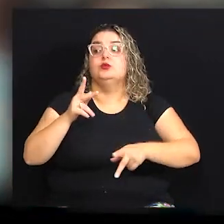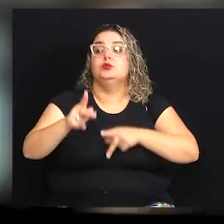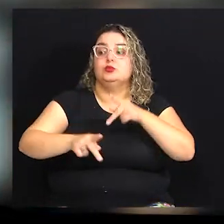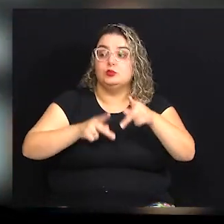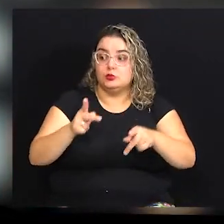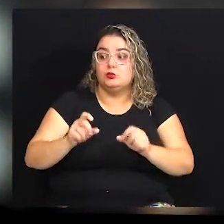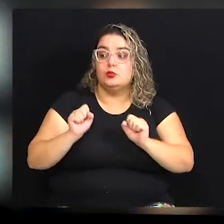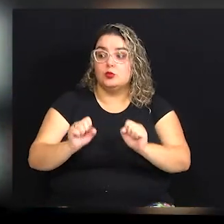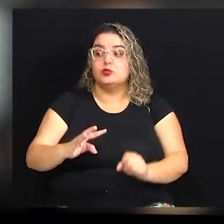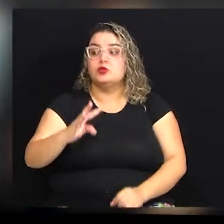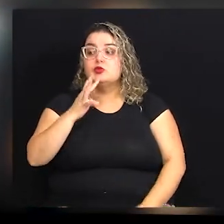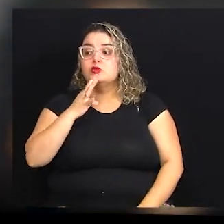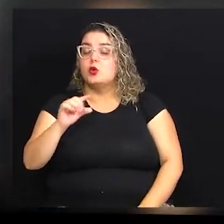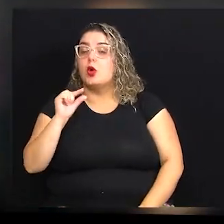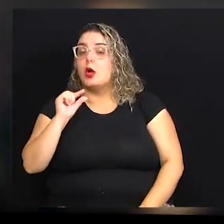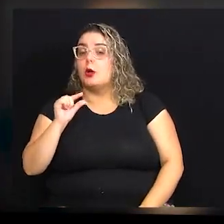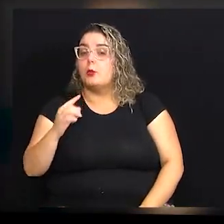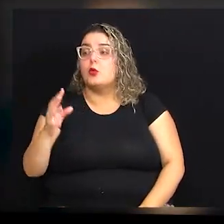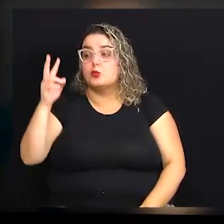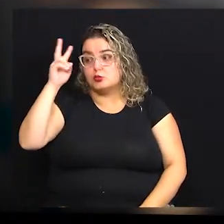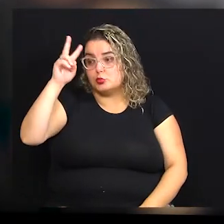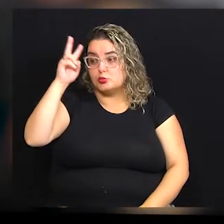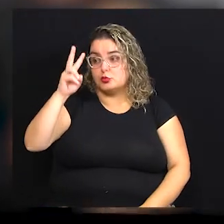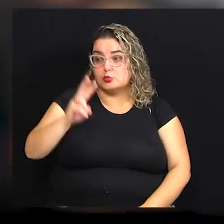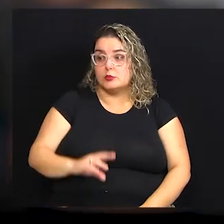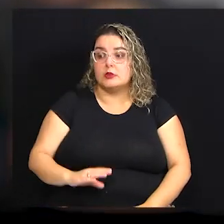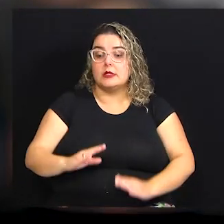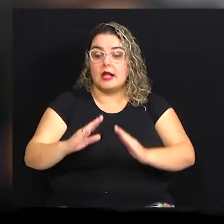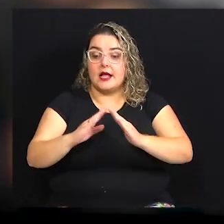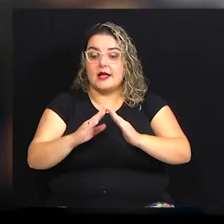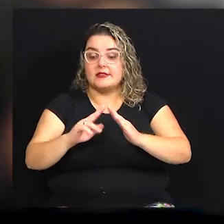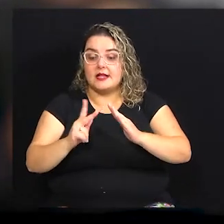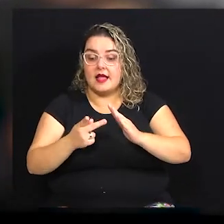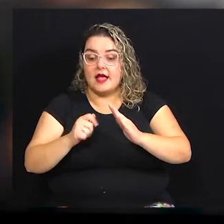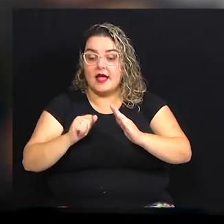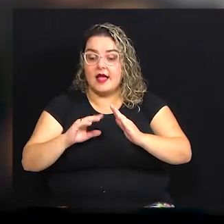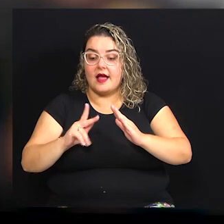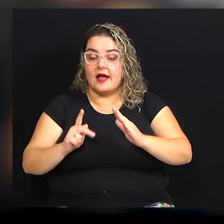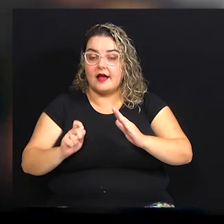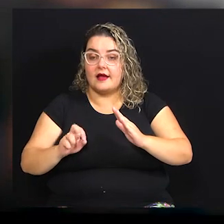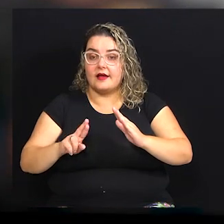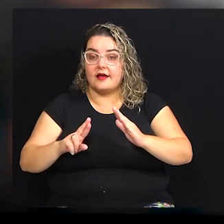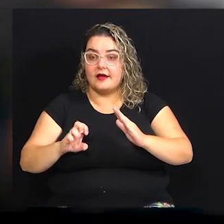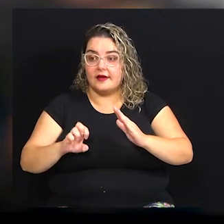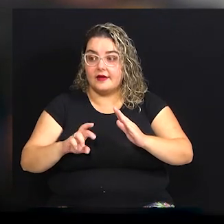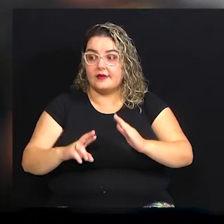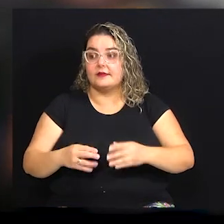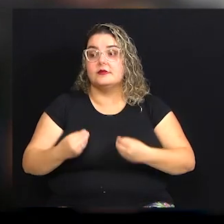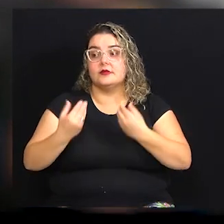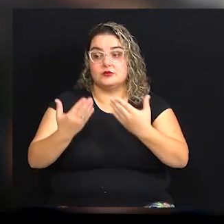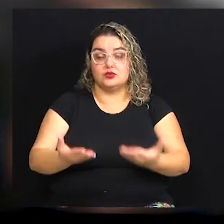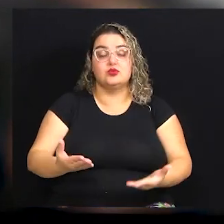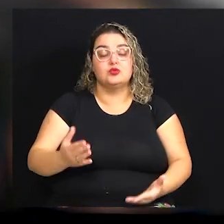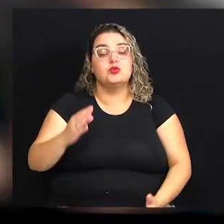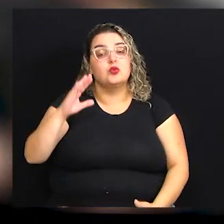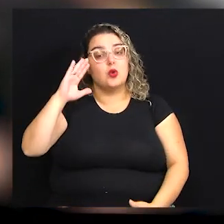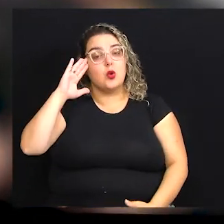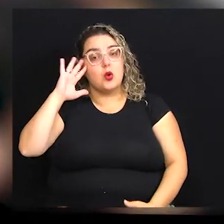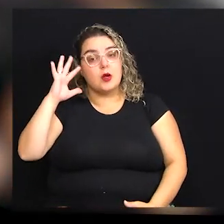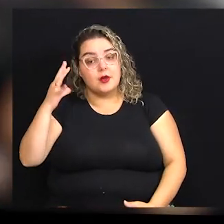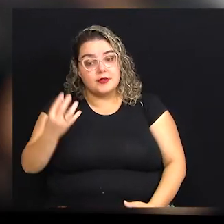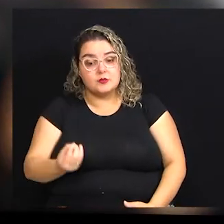público também pôde conhecer um pouco da história da Casa Hacker, que hoje oferece conhecimento em ciência